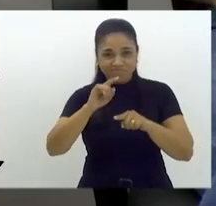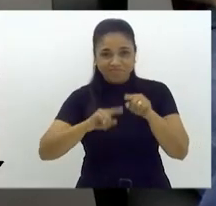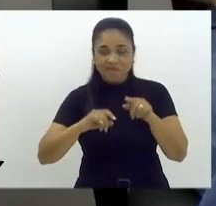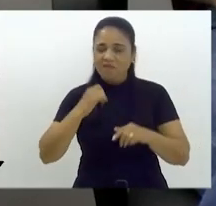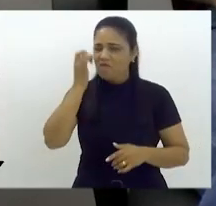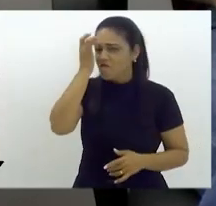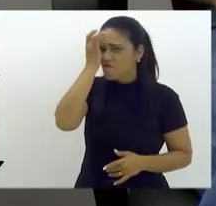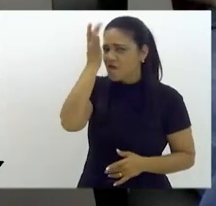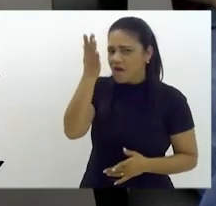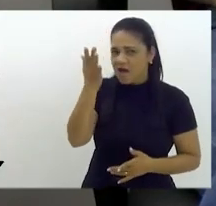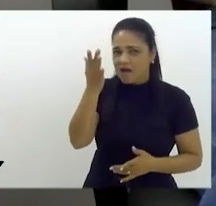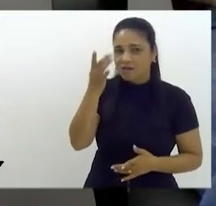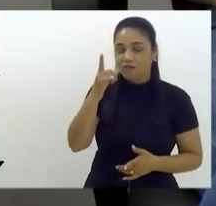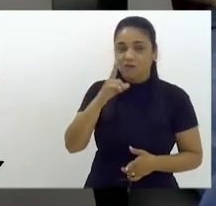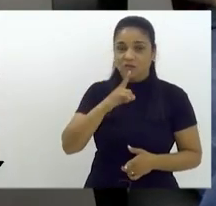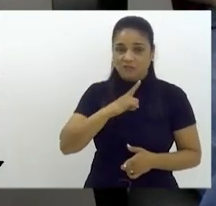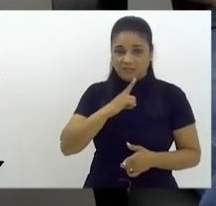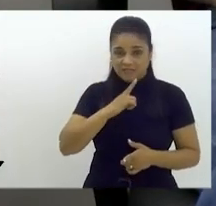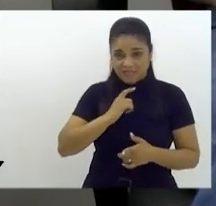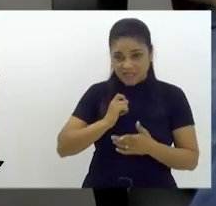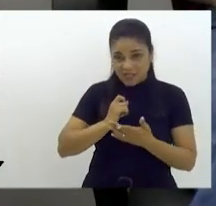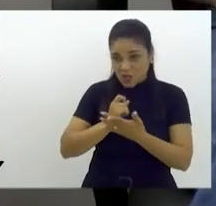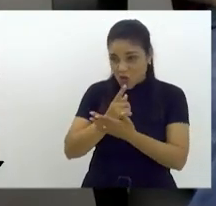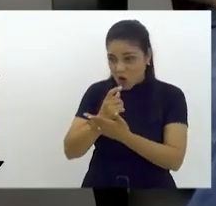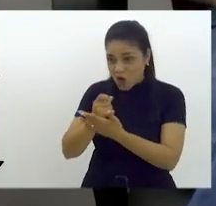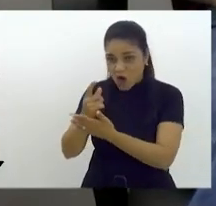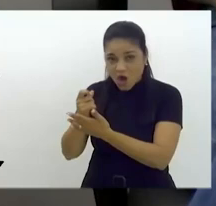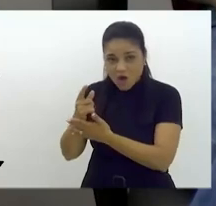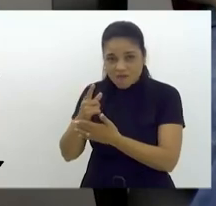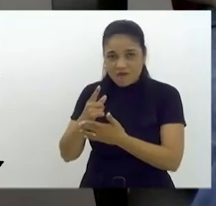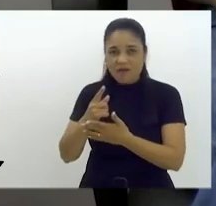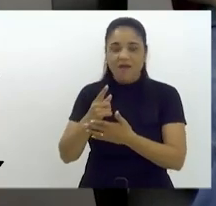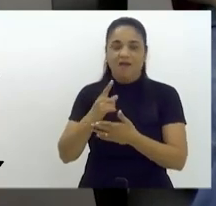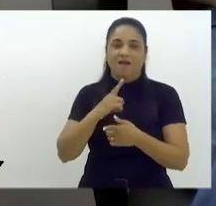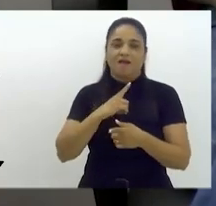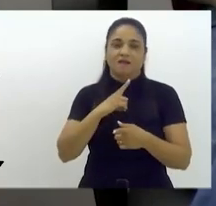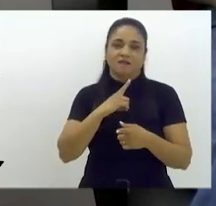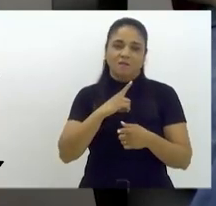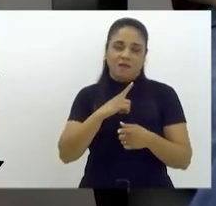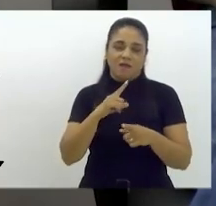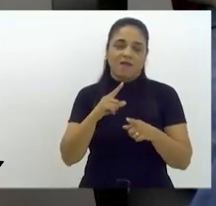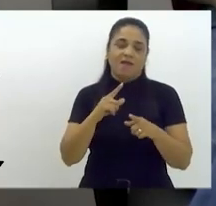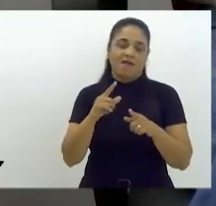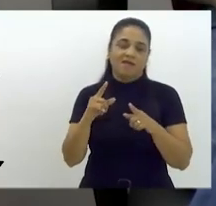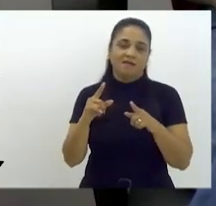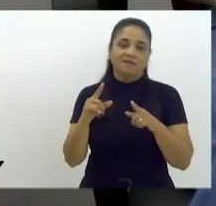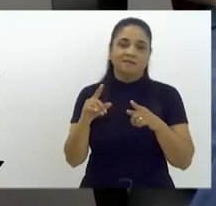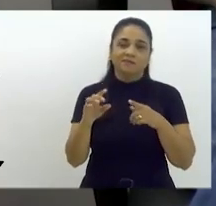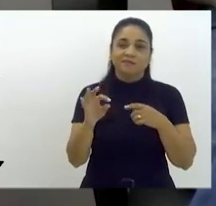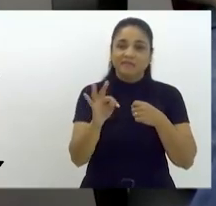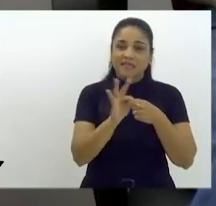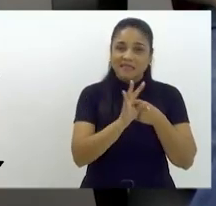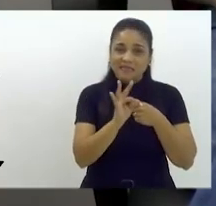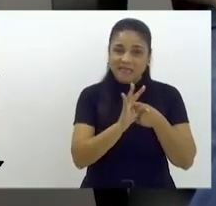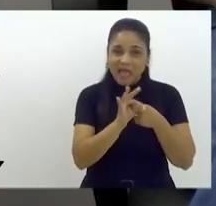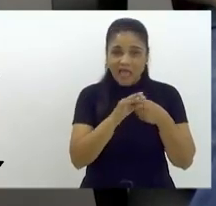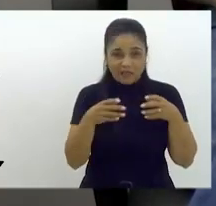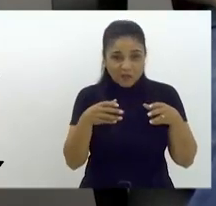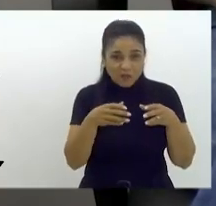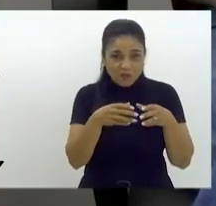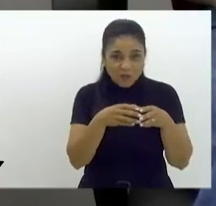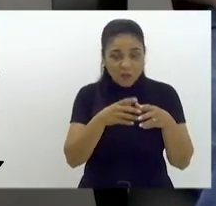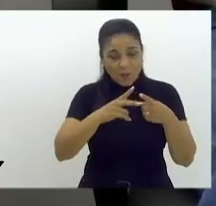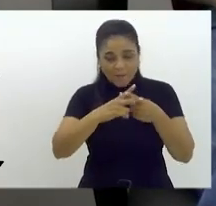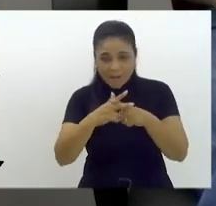fácil ter equipamentos disponibilizados também com assistência técnica continuada em